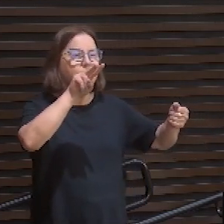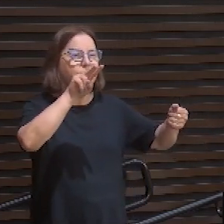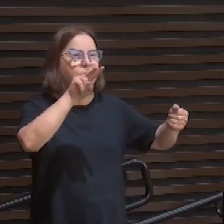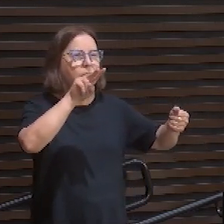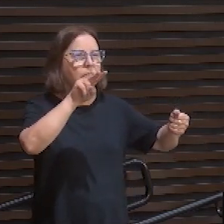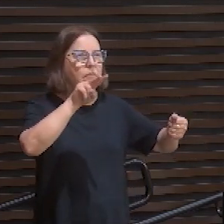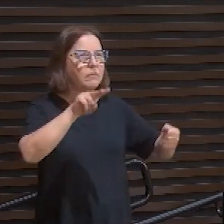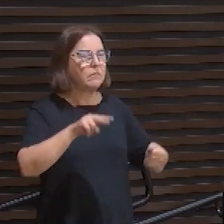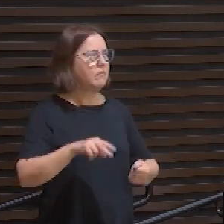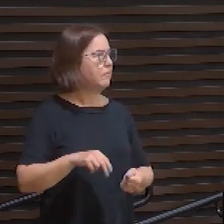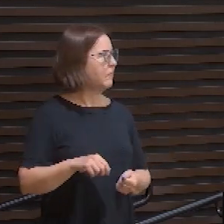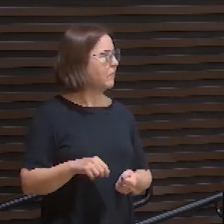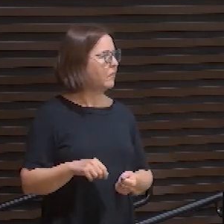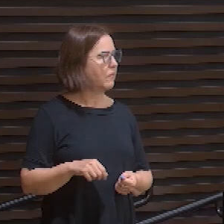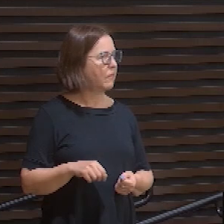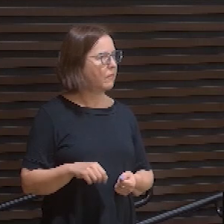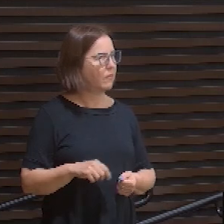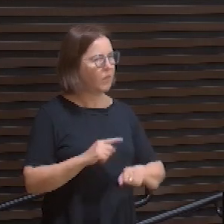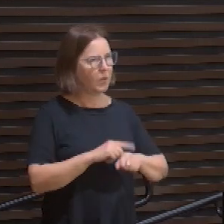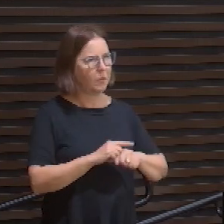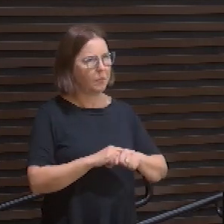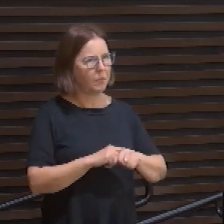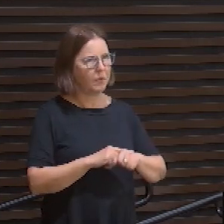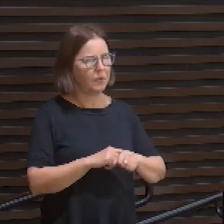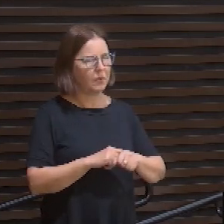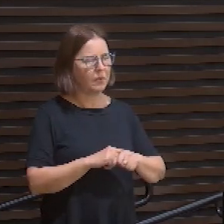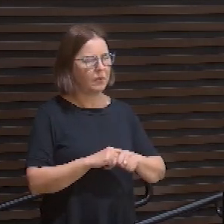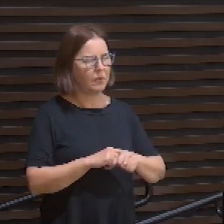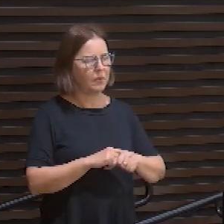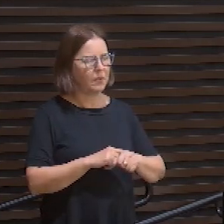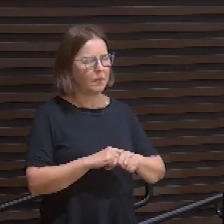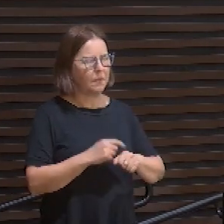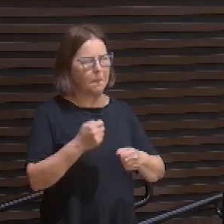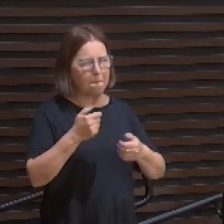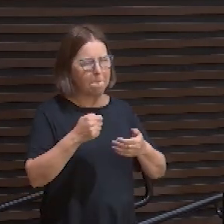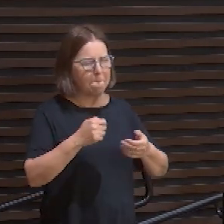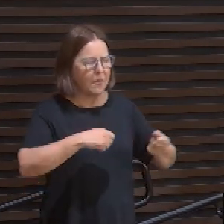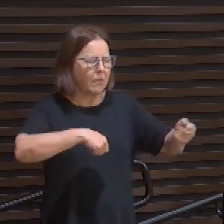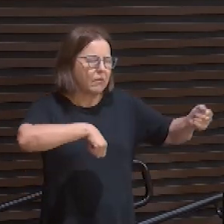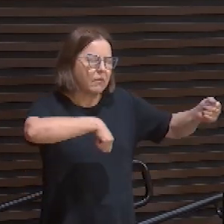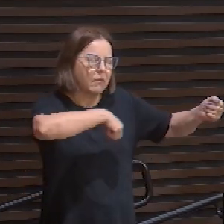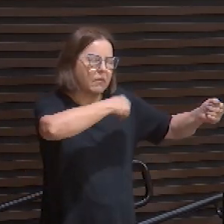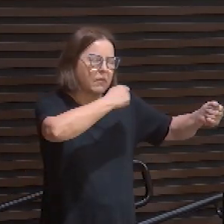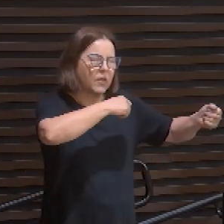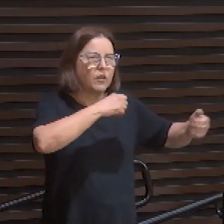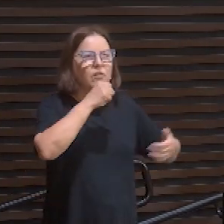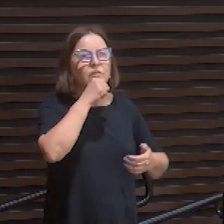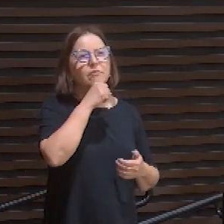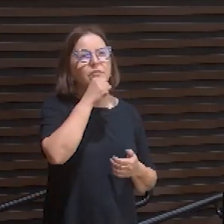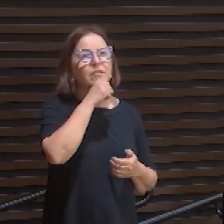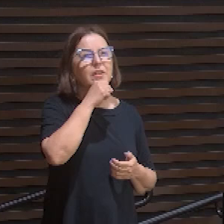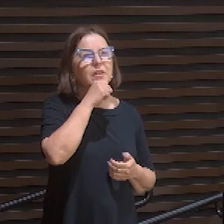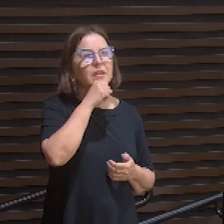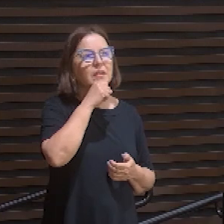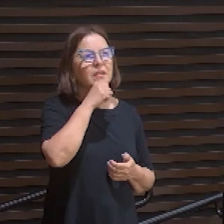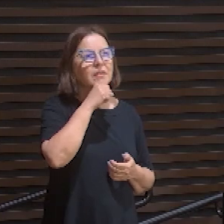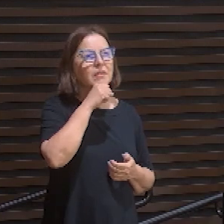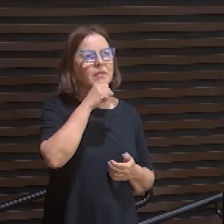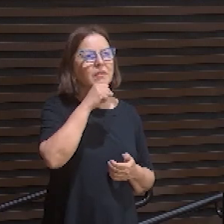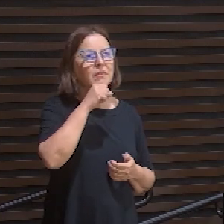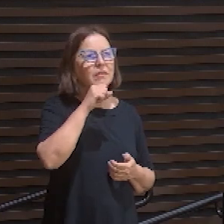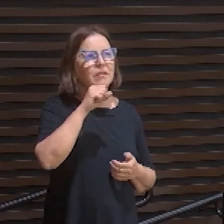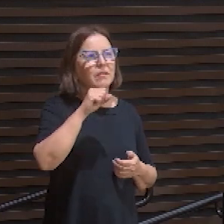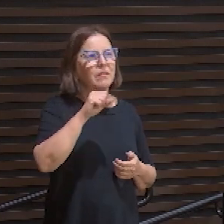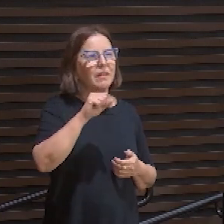Quando tocou as últimas notas, um ancião na galeria fez um sinal